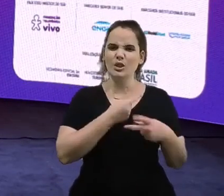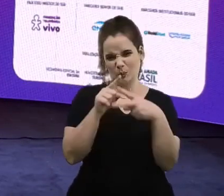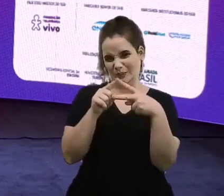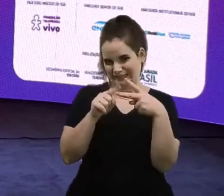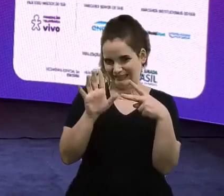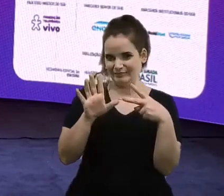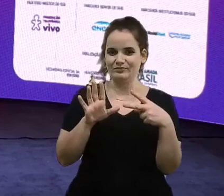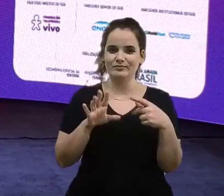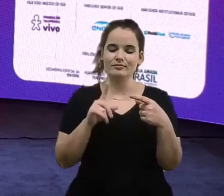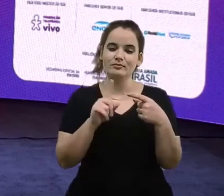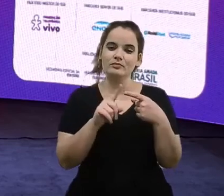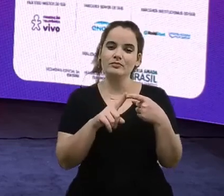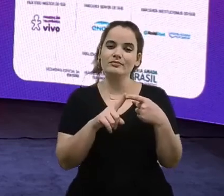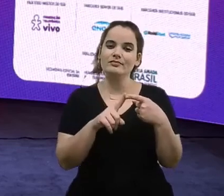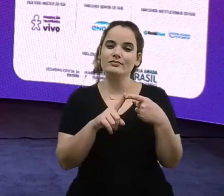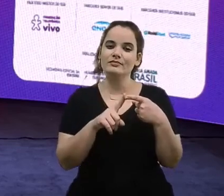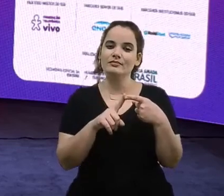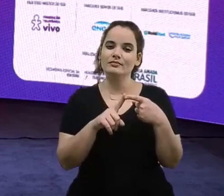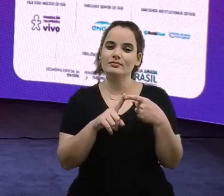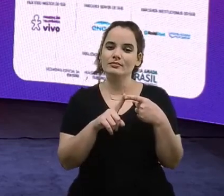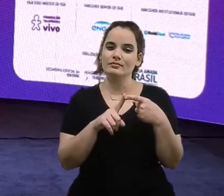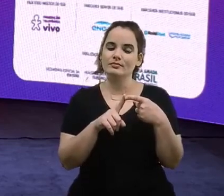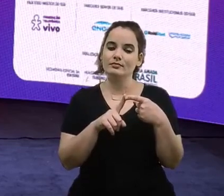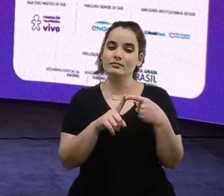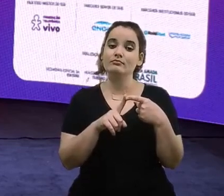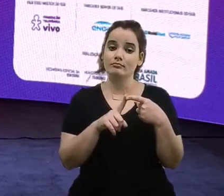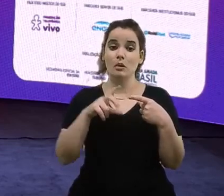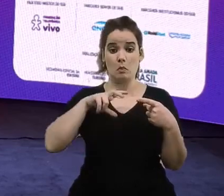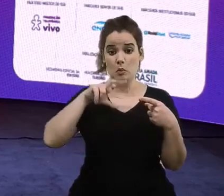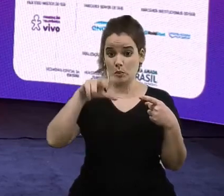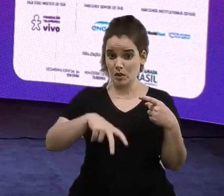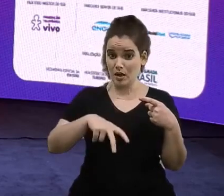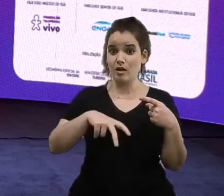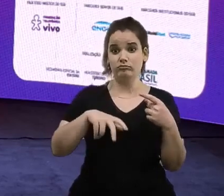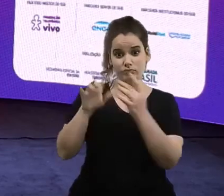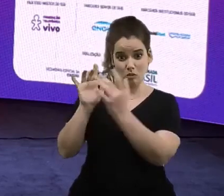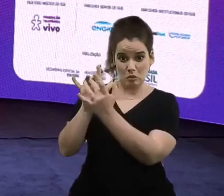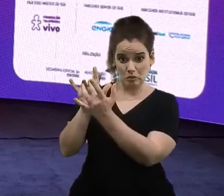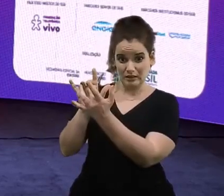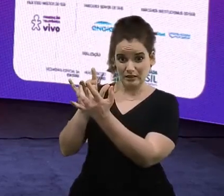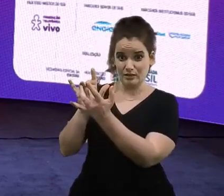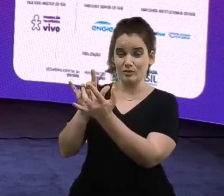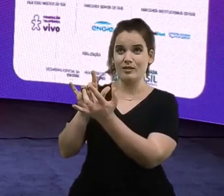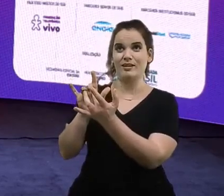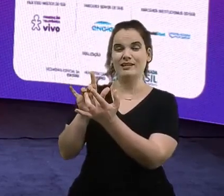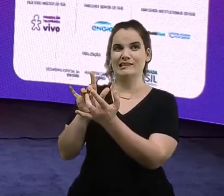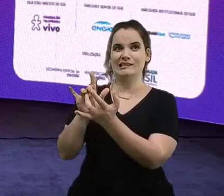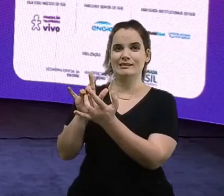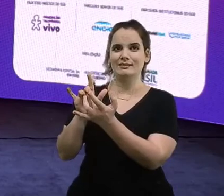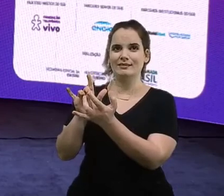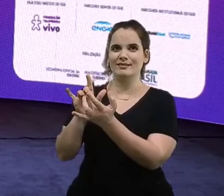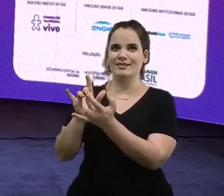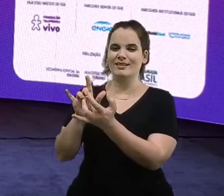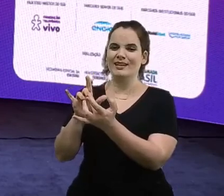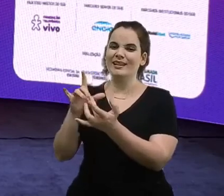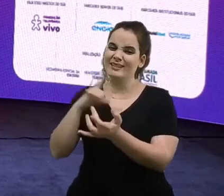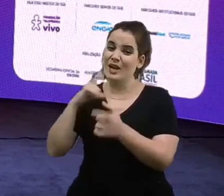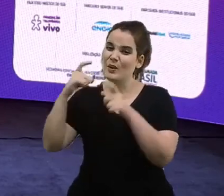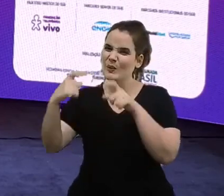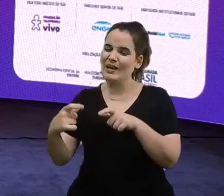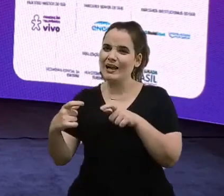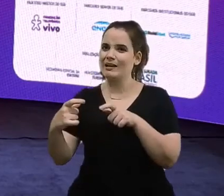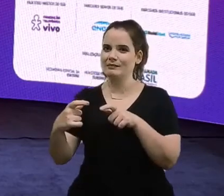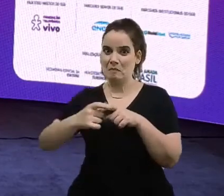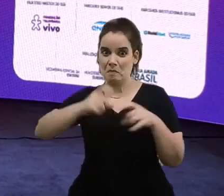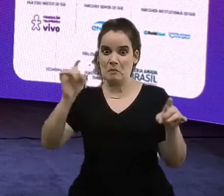deles é, uma vez que as ONGs que em Portugal com quem contactamos estão num estado muito inicial de maturação, portanto,